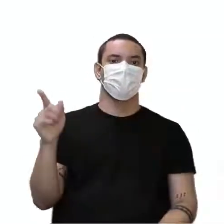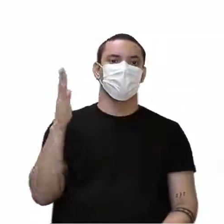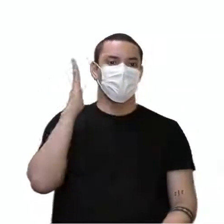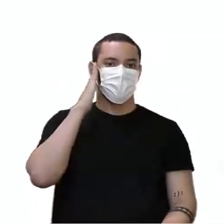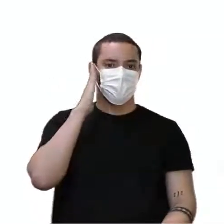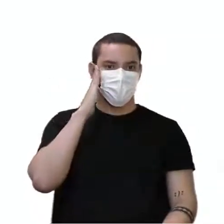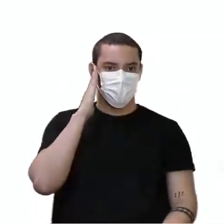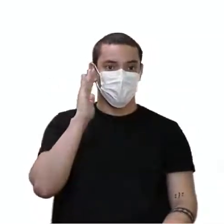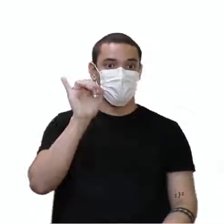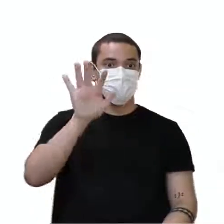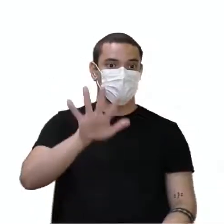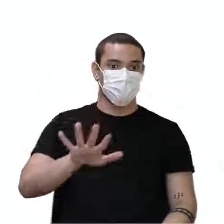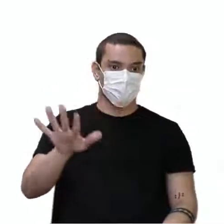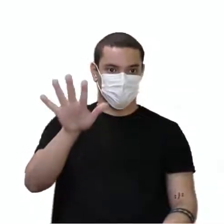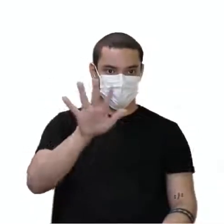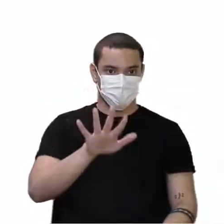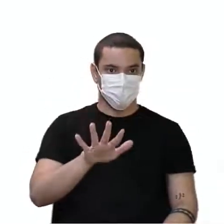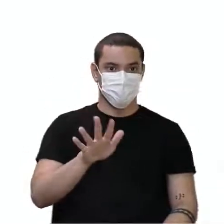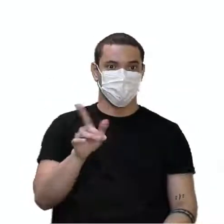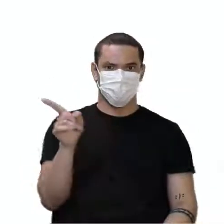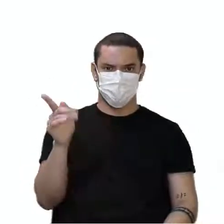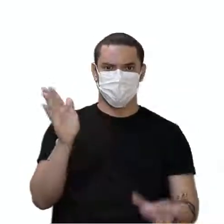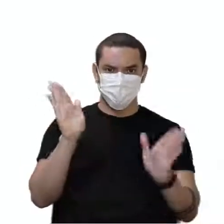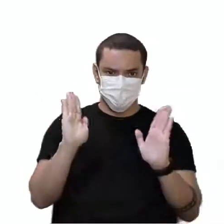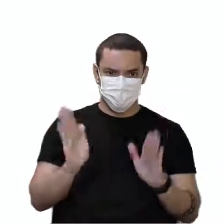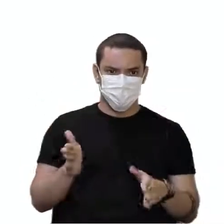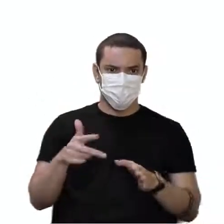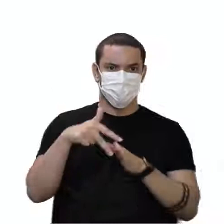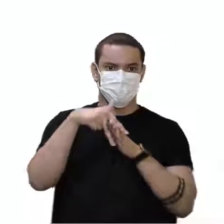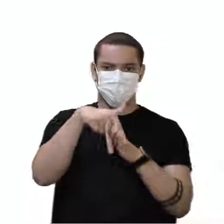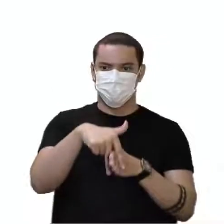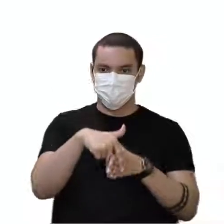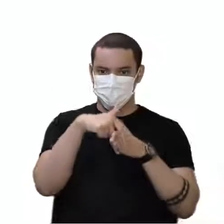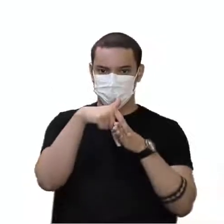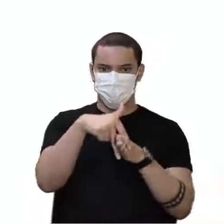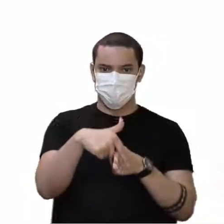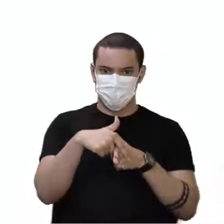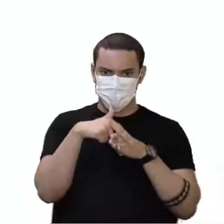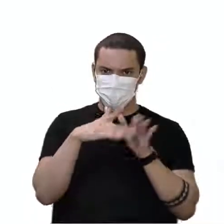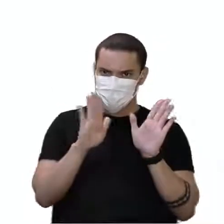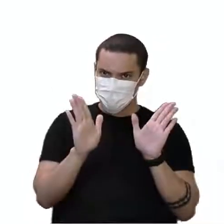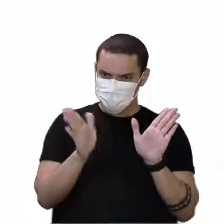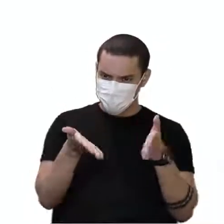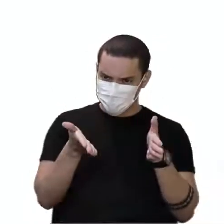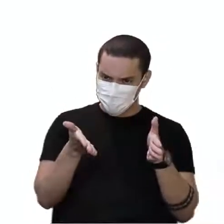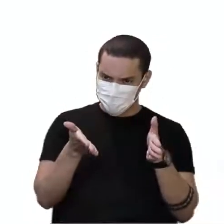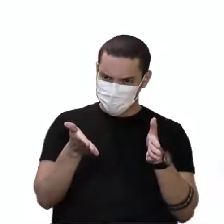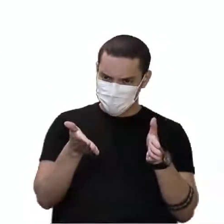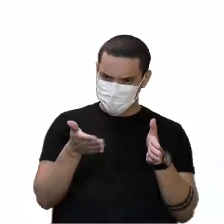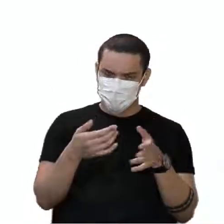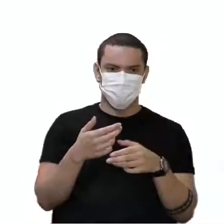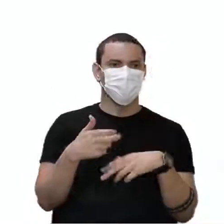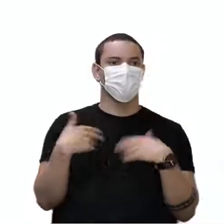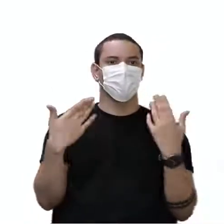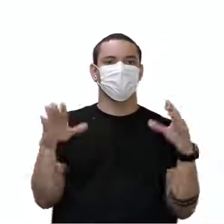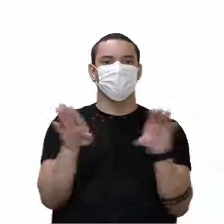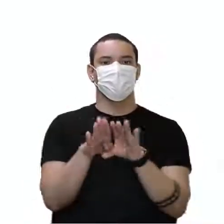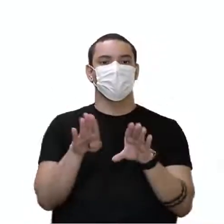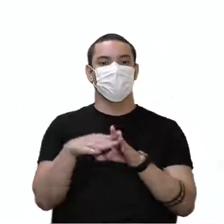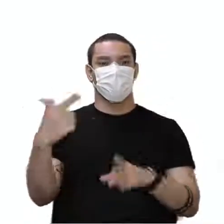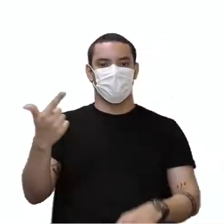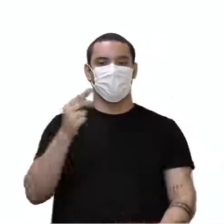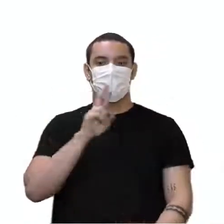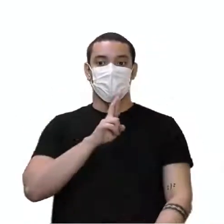ela aqui da imagem, certo? Ela já andou a cavalo? Has she ever ridden a horse? Aí o student